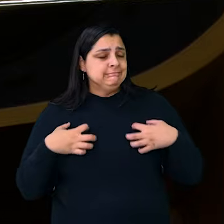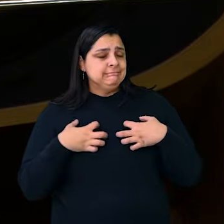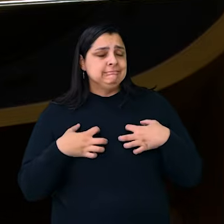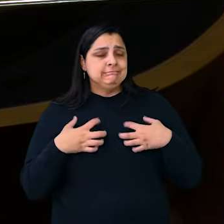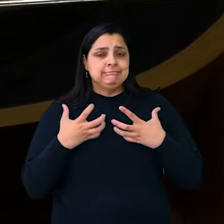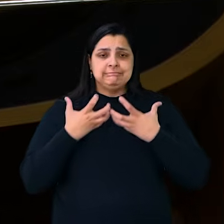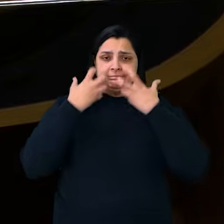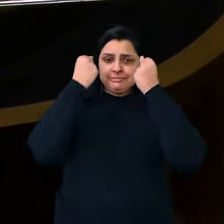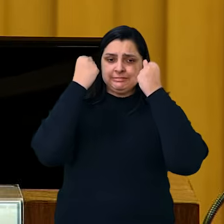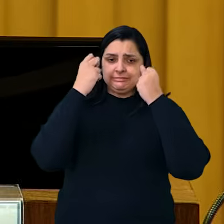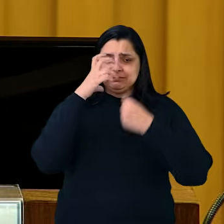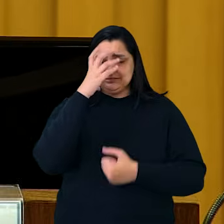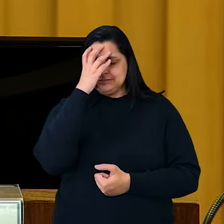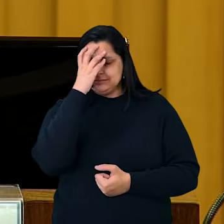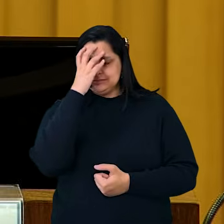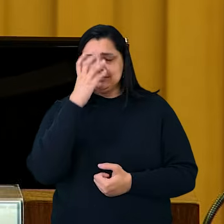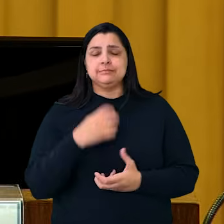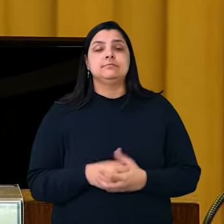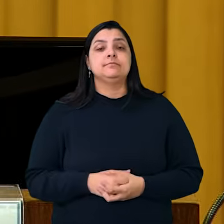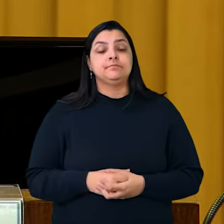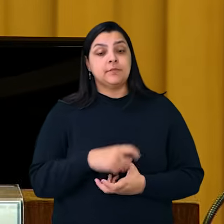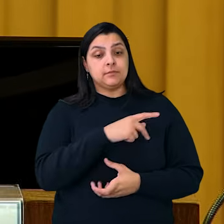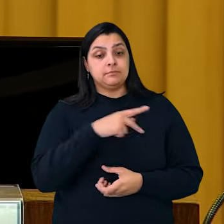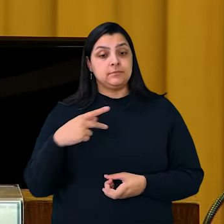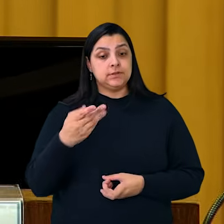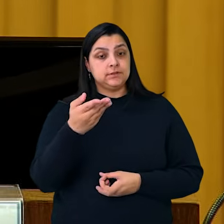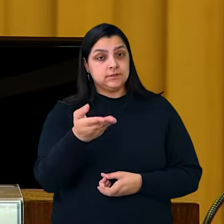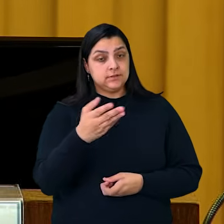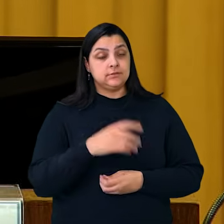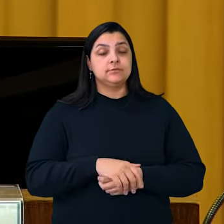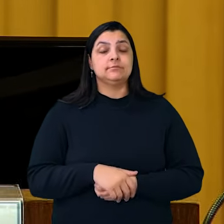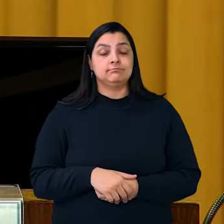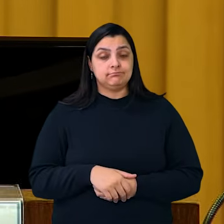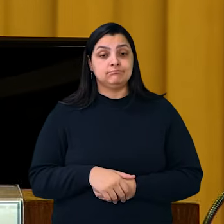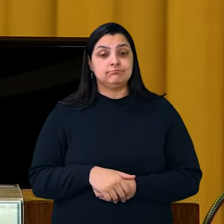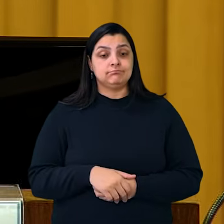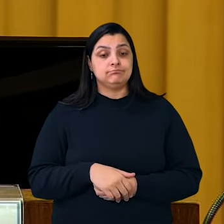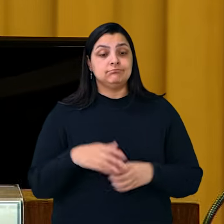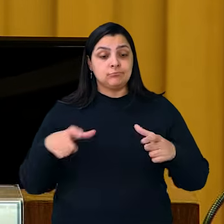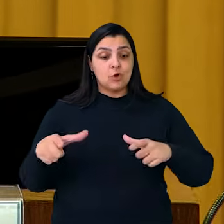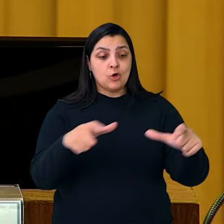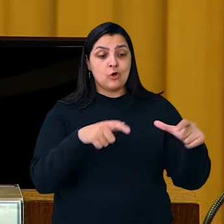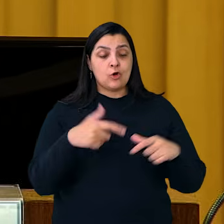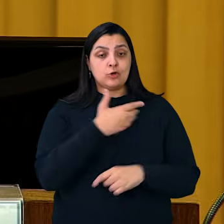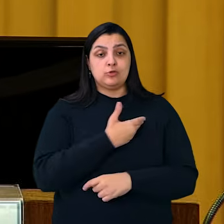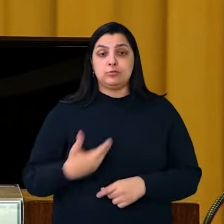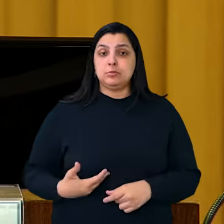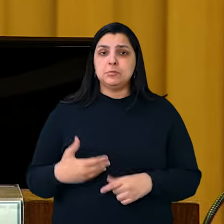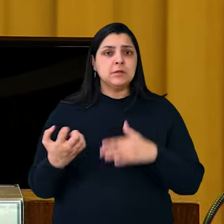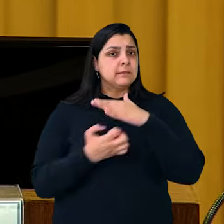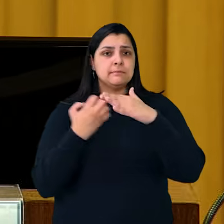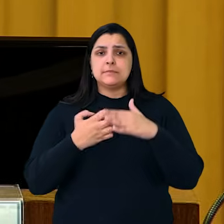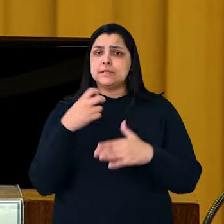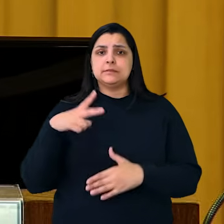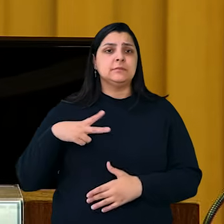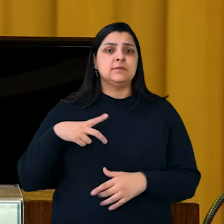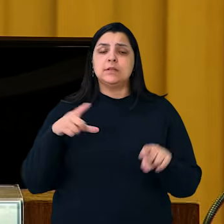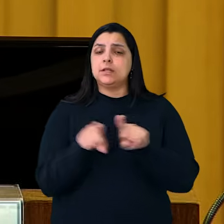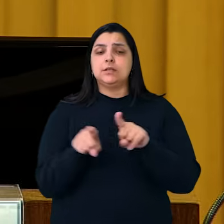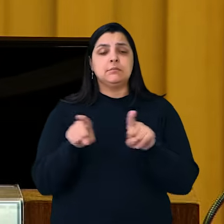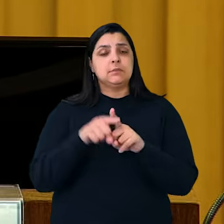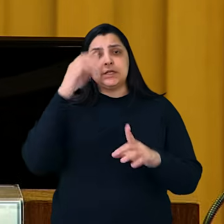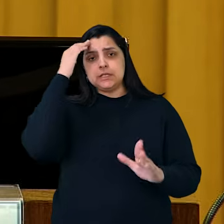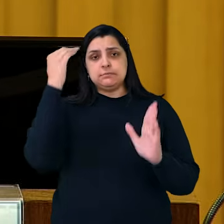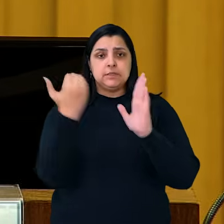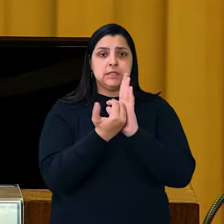angústia e constrangimento. De acordo com a presidente do colegiado, assim como órgãos públicos, empresas privadas devem respeitar